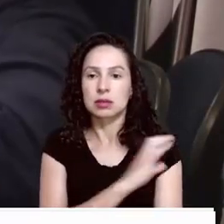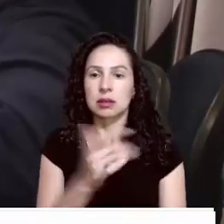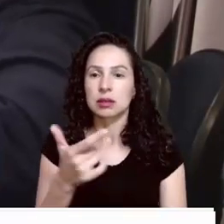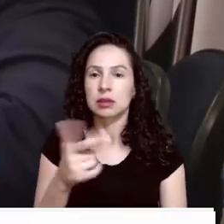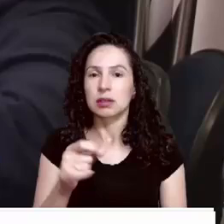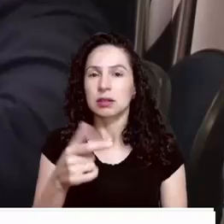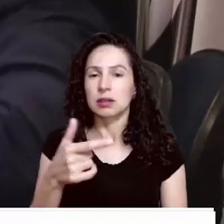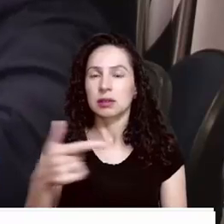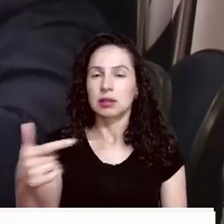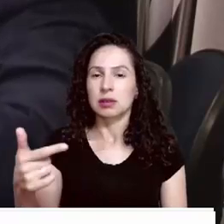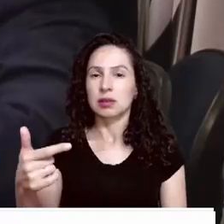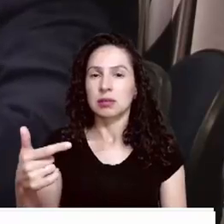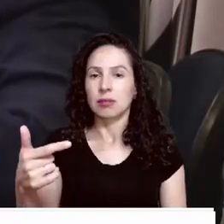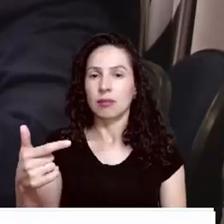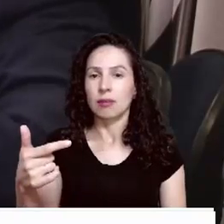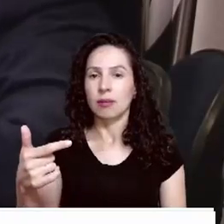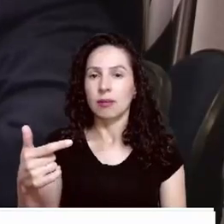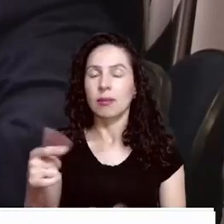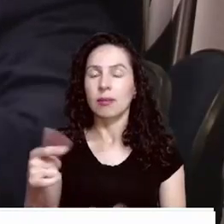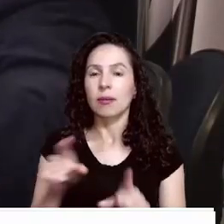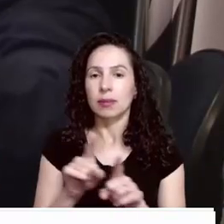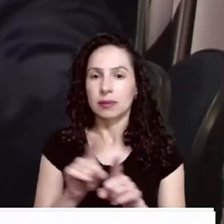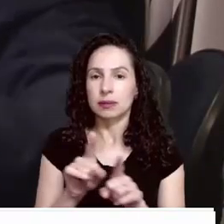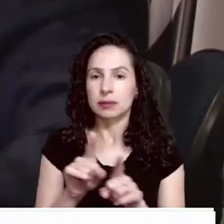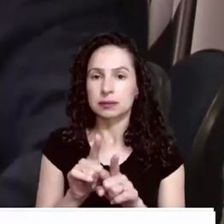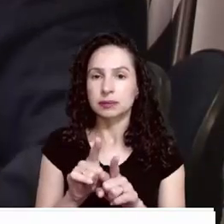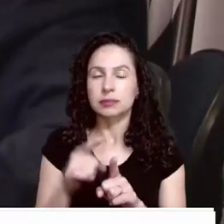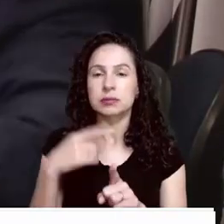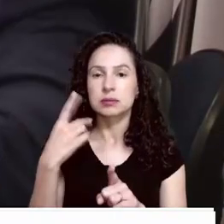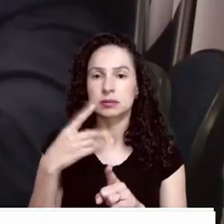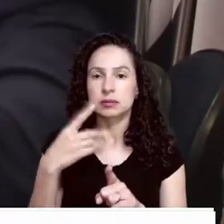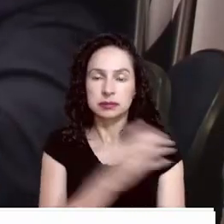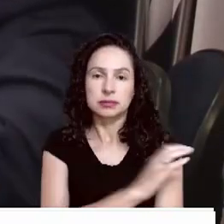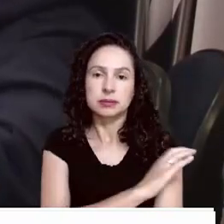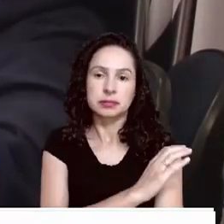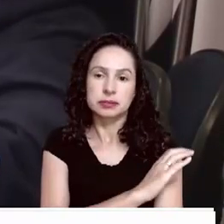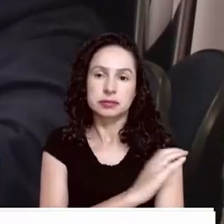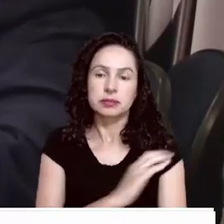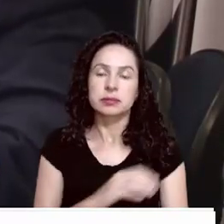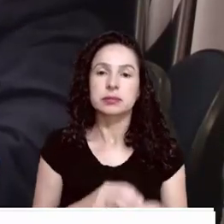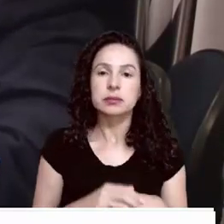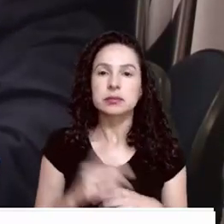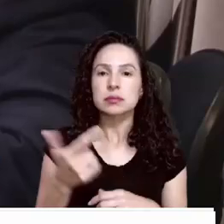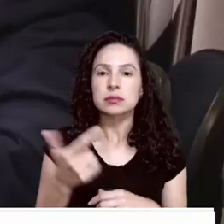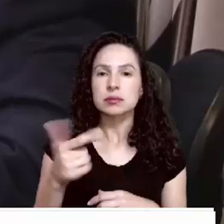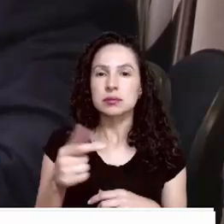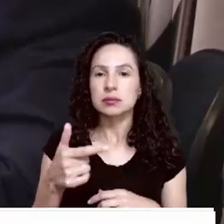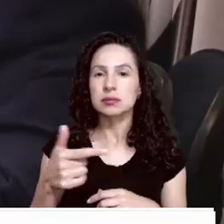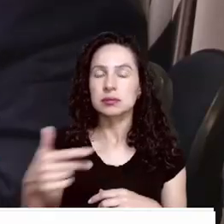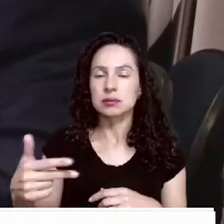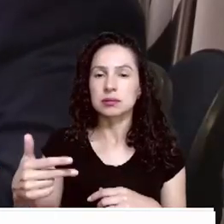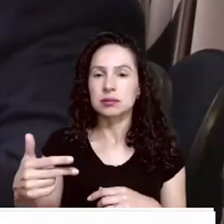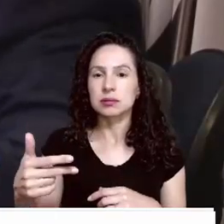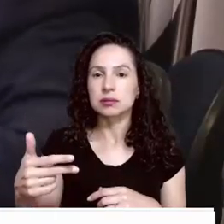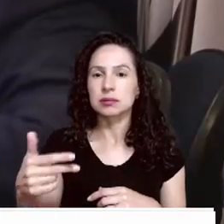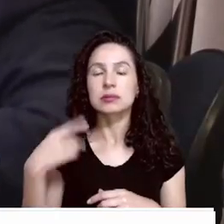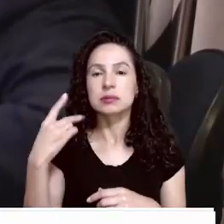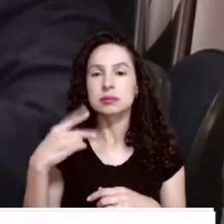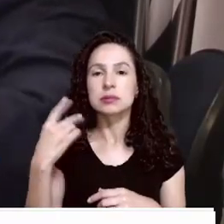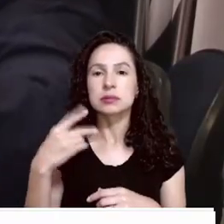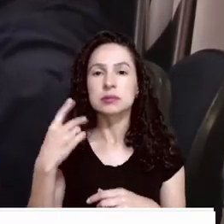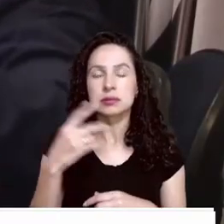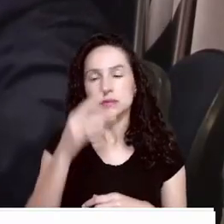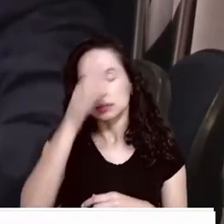2022 também vereador Claudinei da Rocha, 2023, vereador Carlinho